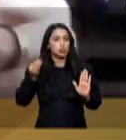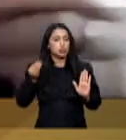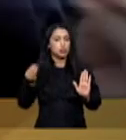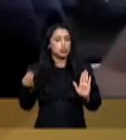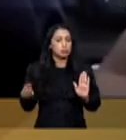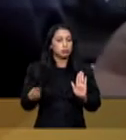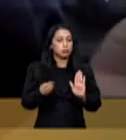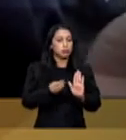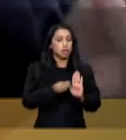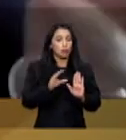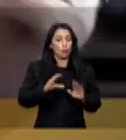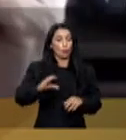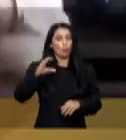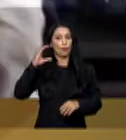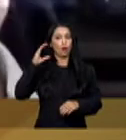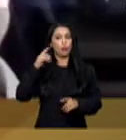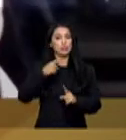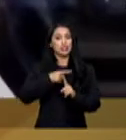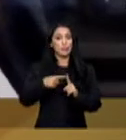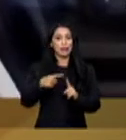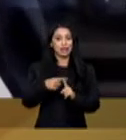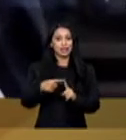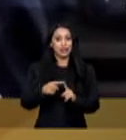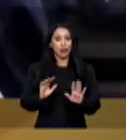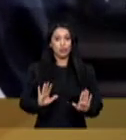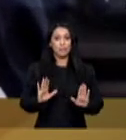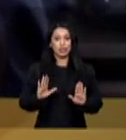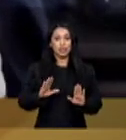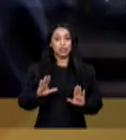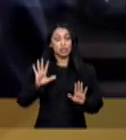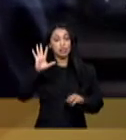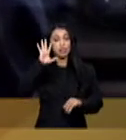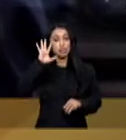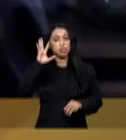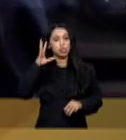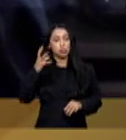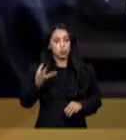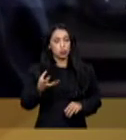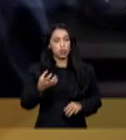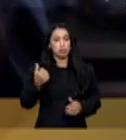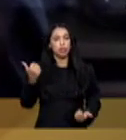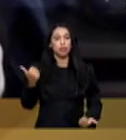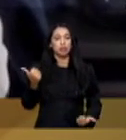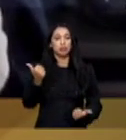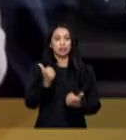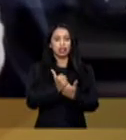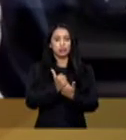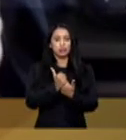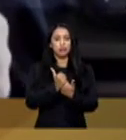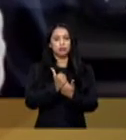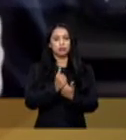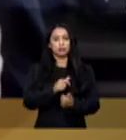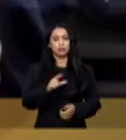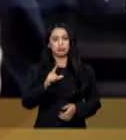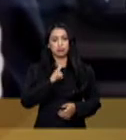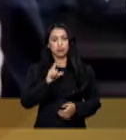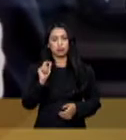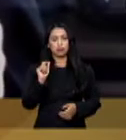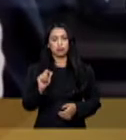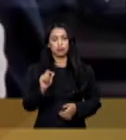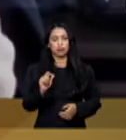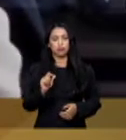uma omissão parcial, mas decisões substitutivas quando a declaração